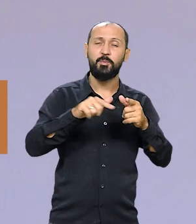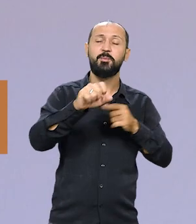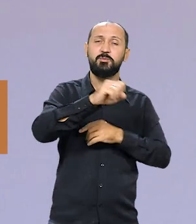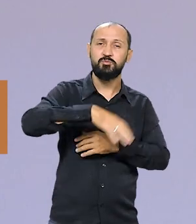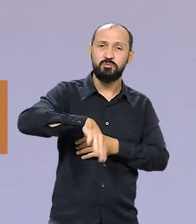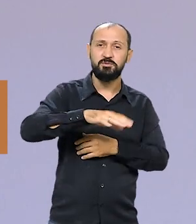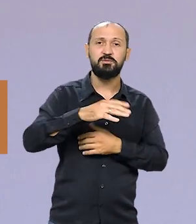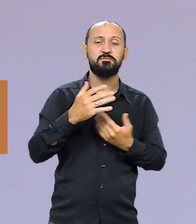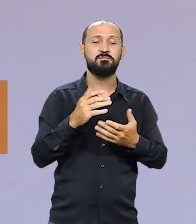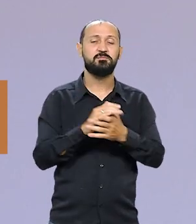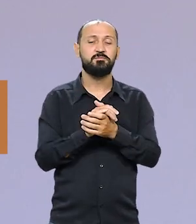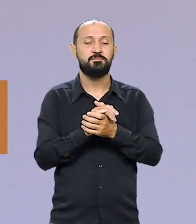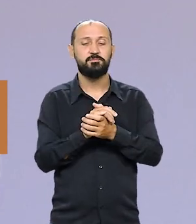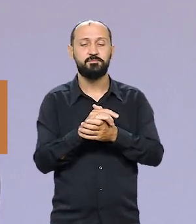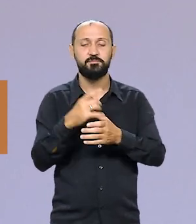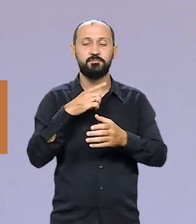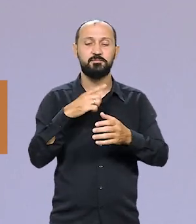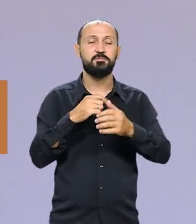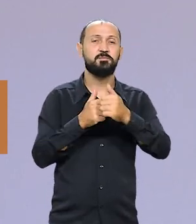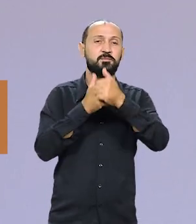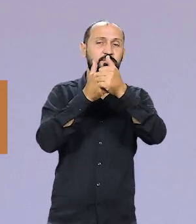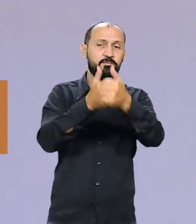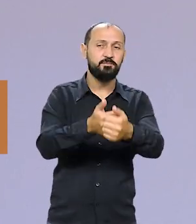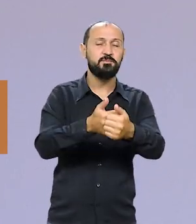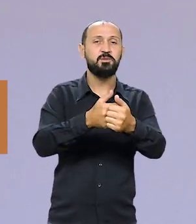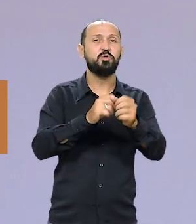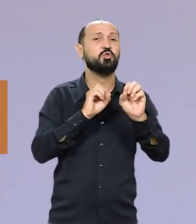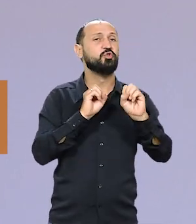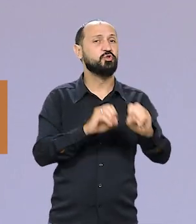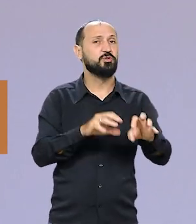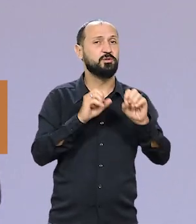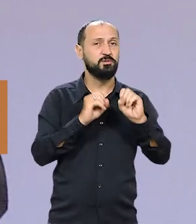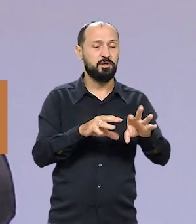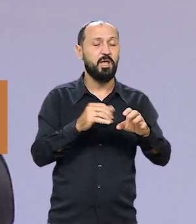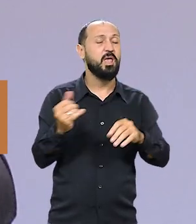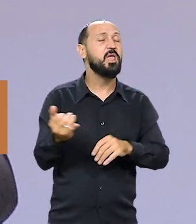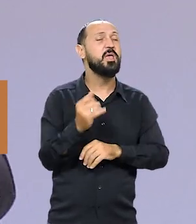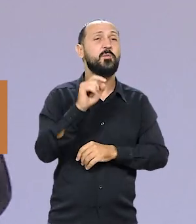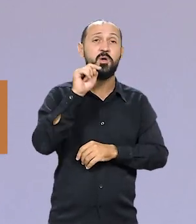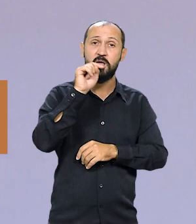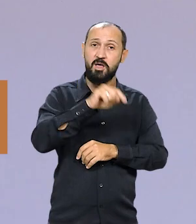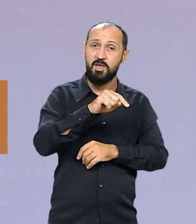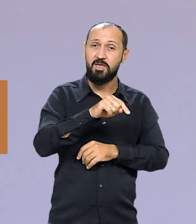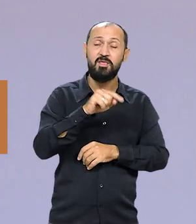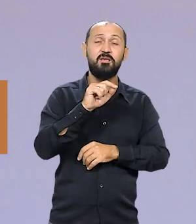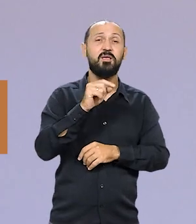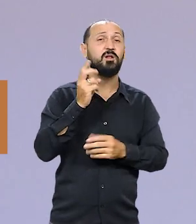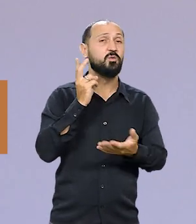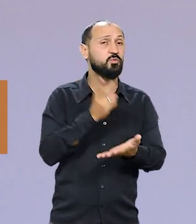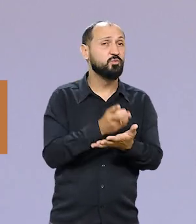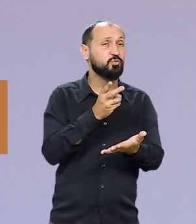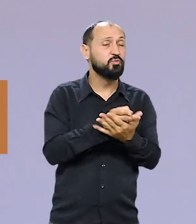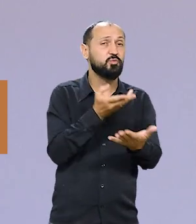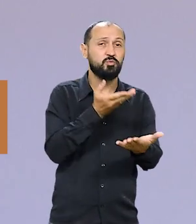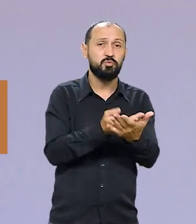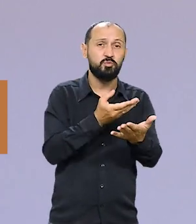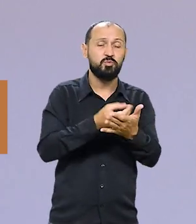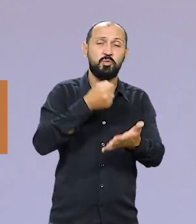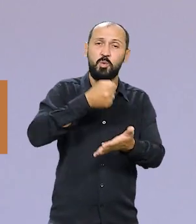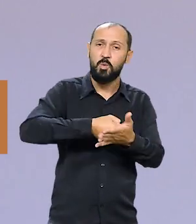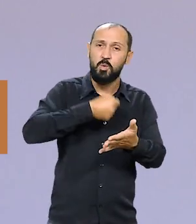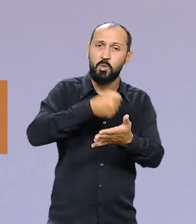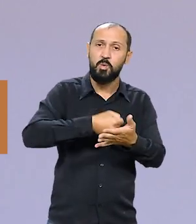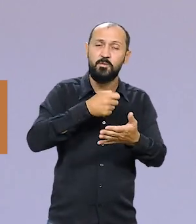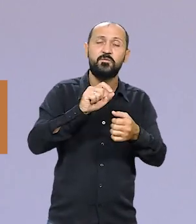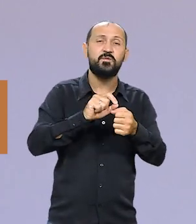grave nosso. Você tem o acompanhamento de educação, é importante e essencial que ele estude e obrigatório durante